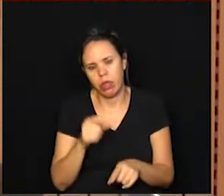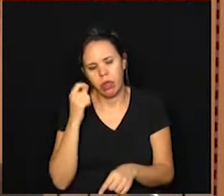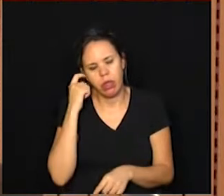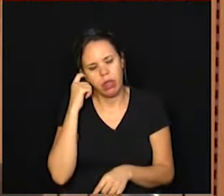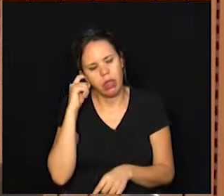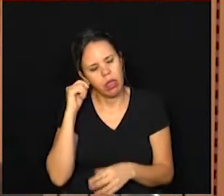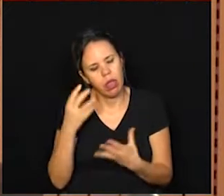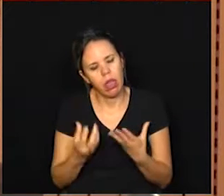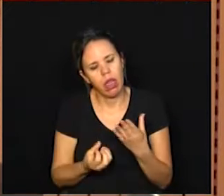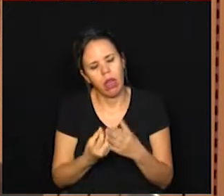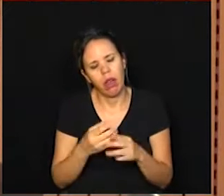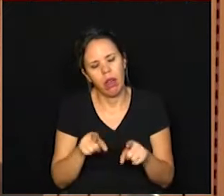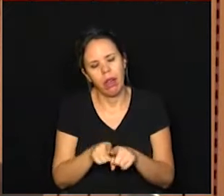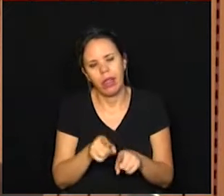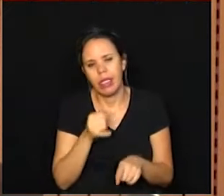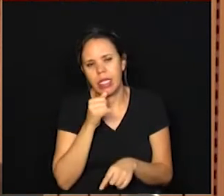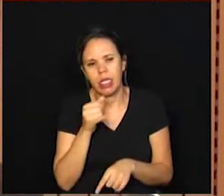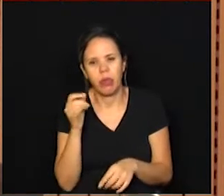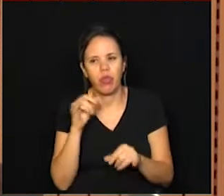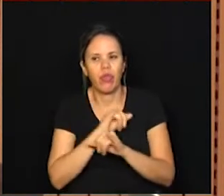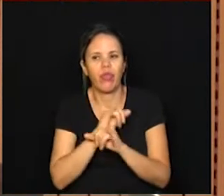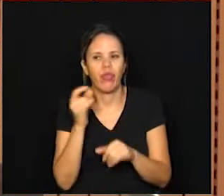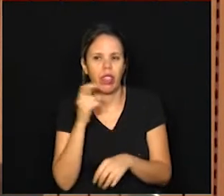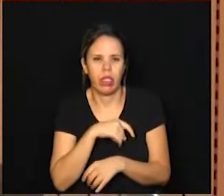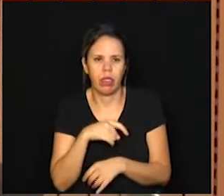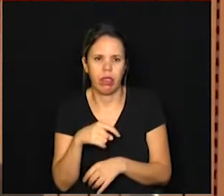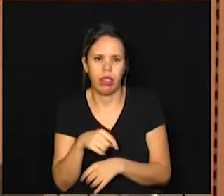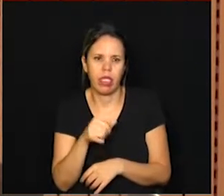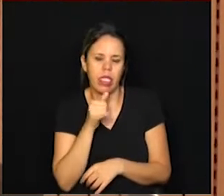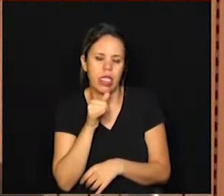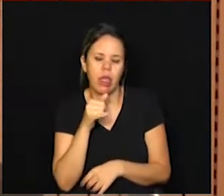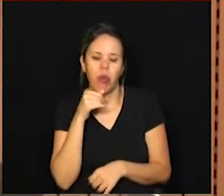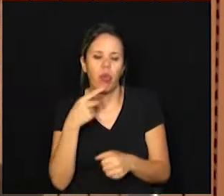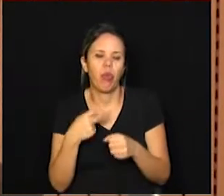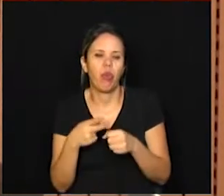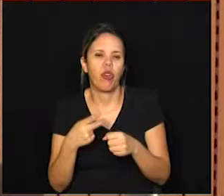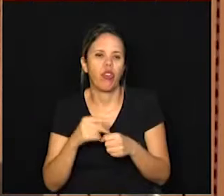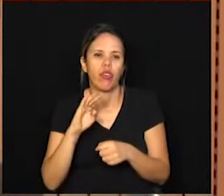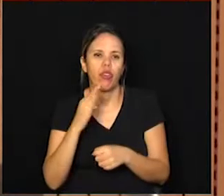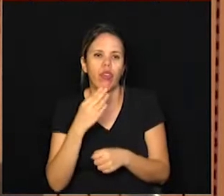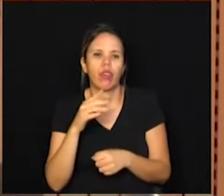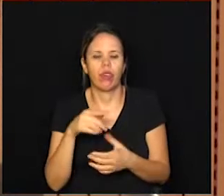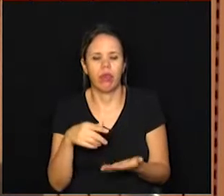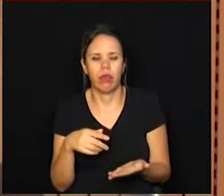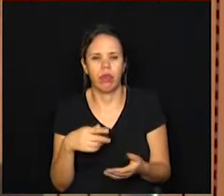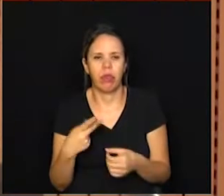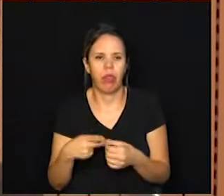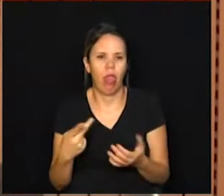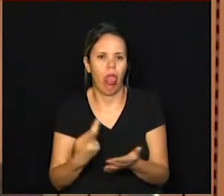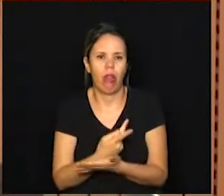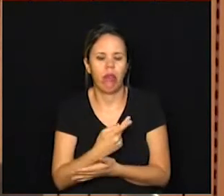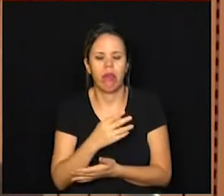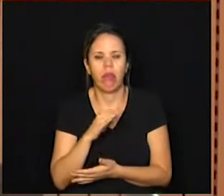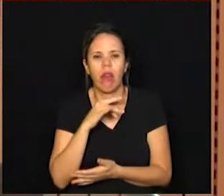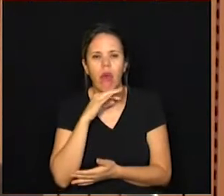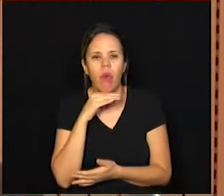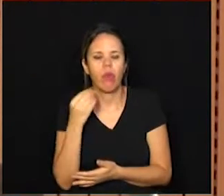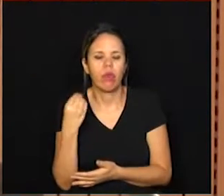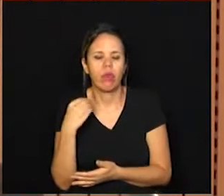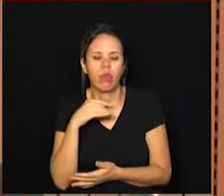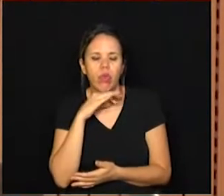isso? A pirataria, o ponto que ela mais atingiu, onde ela foi mais